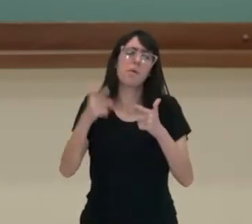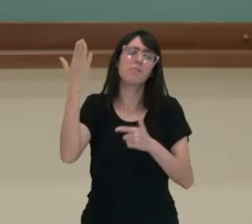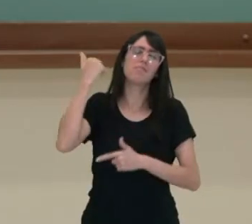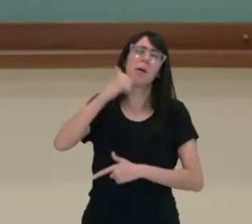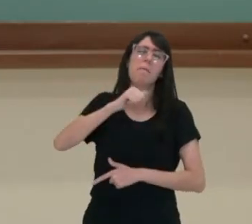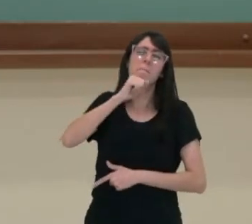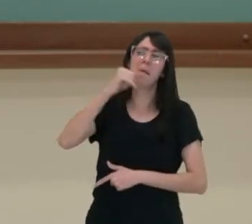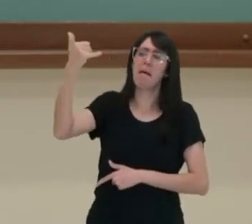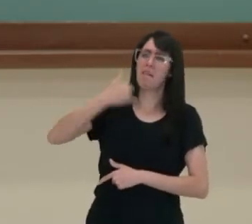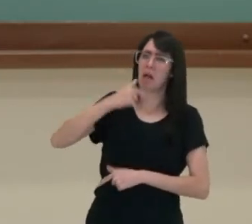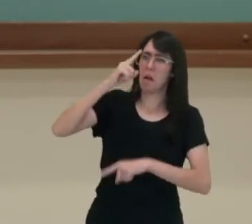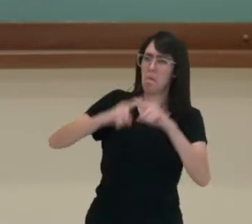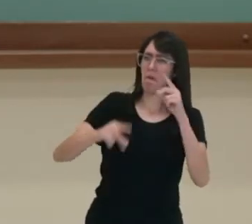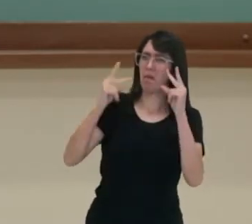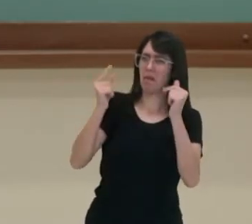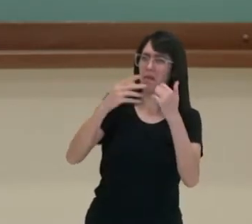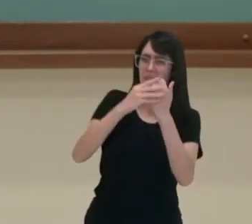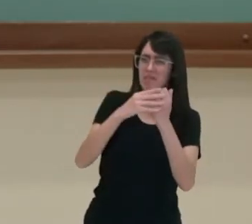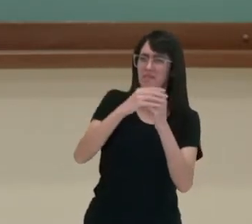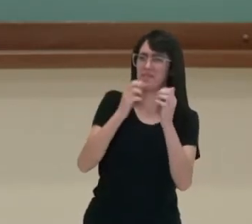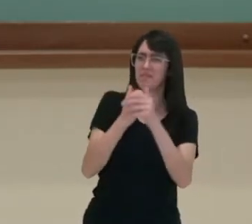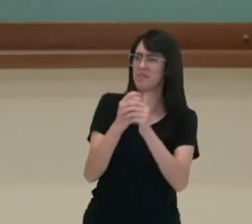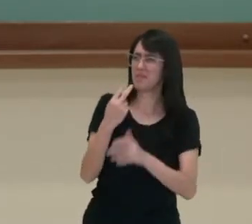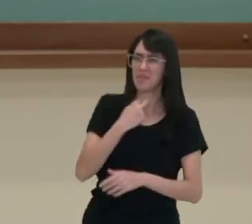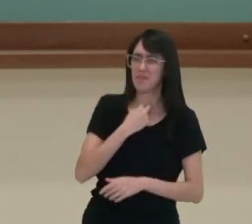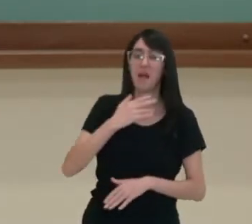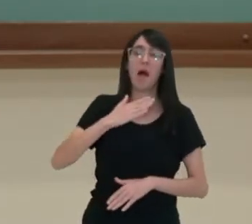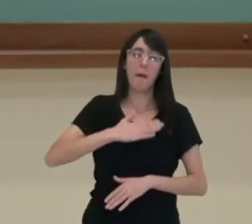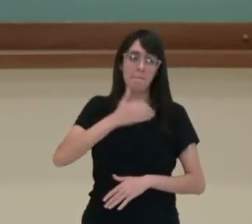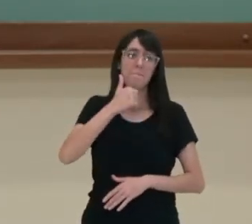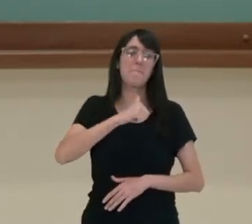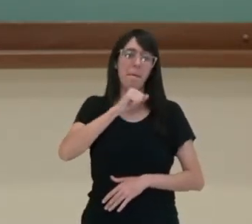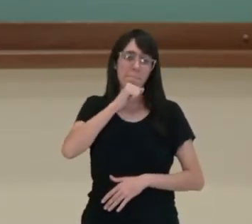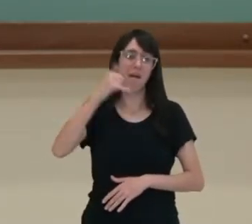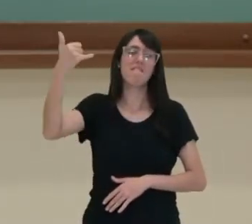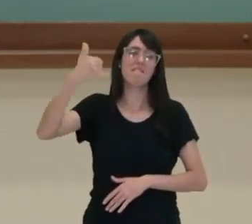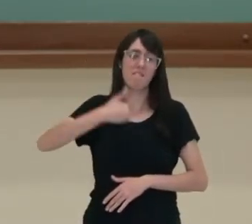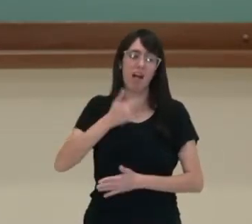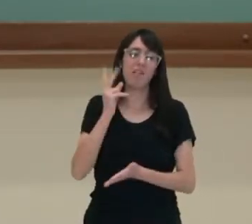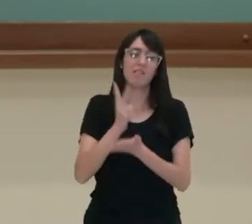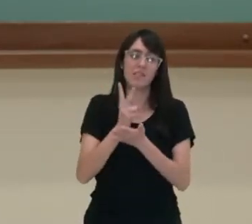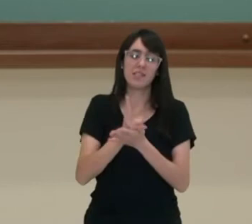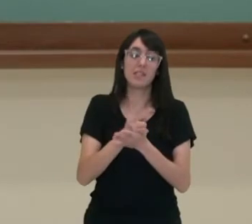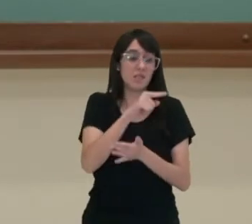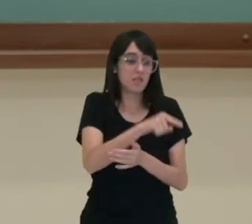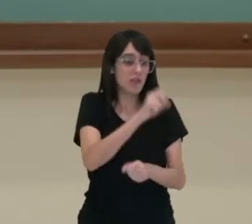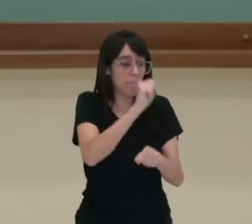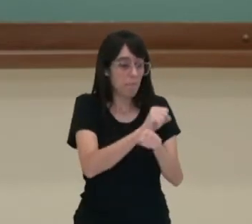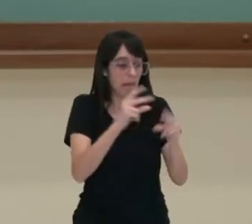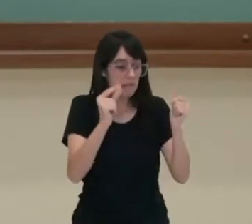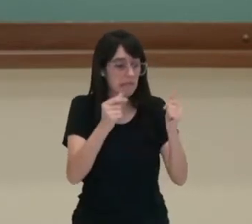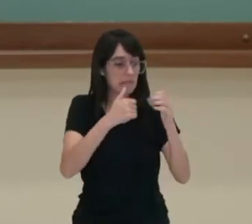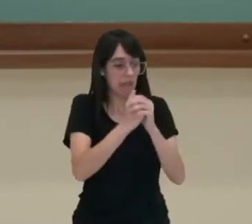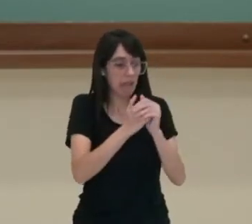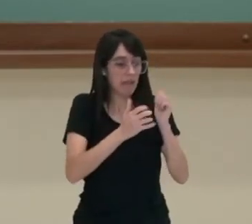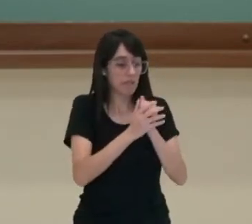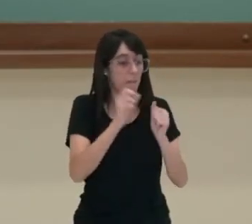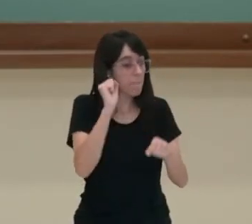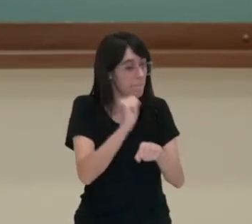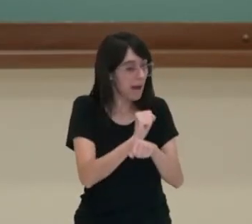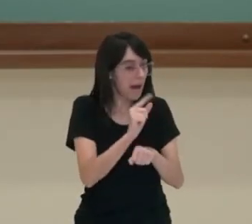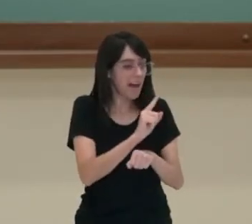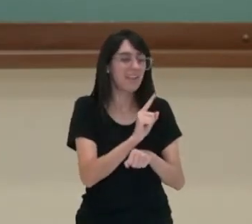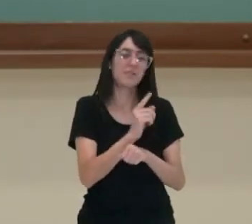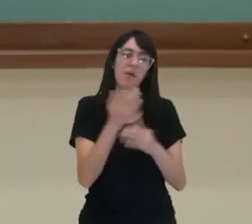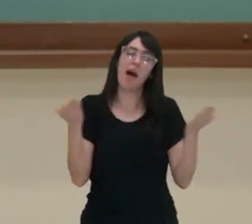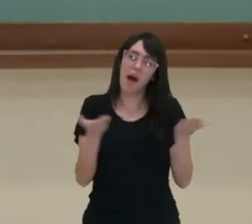mãe lá fica brigando, né? Eu sei porque a minha mãe falava, vai engrossar, não estale os dedos, né? E aí agora eu posso dizer, olha mãe,